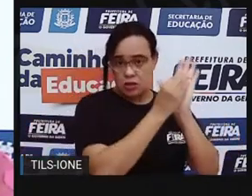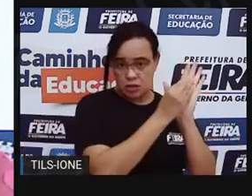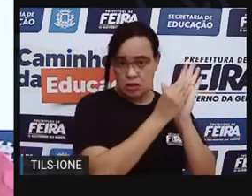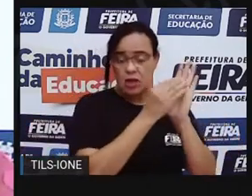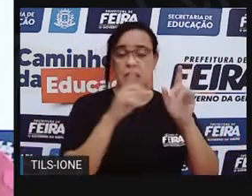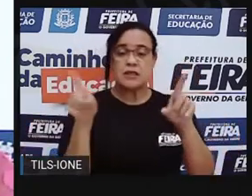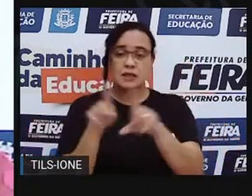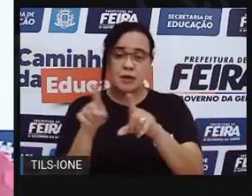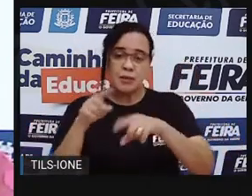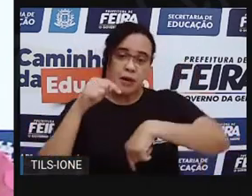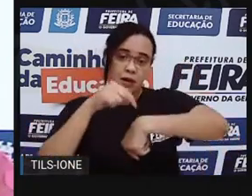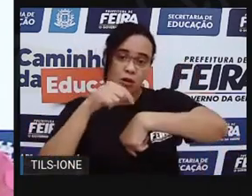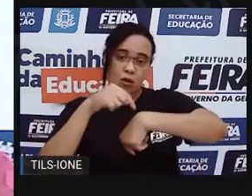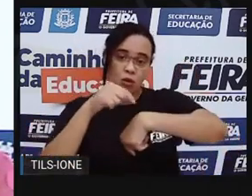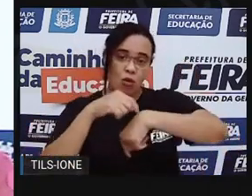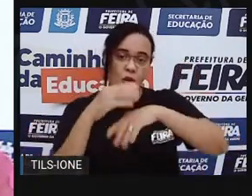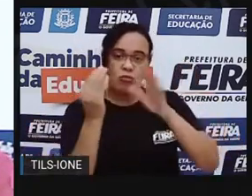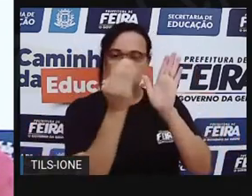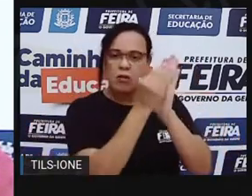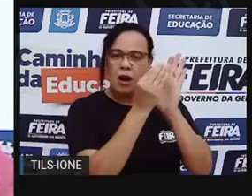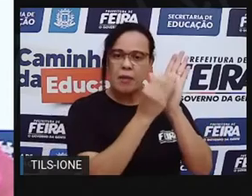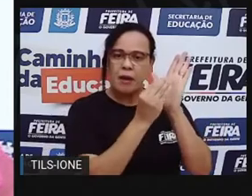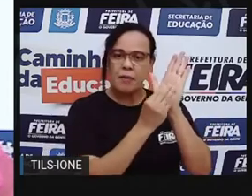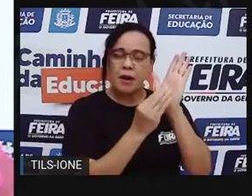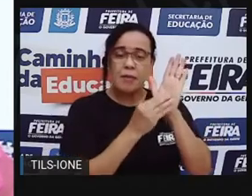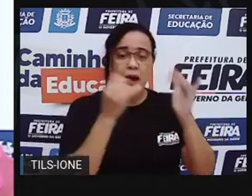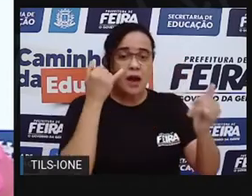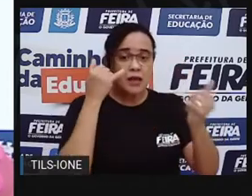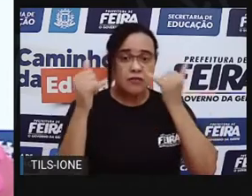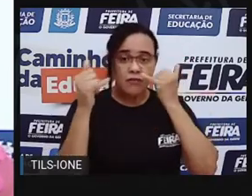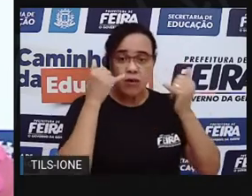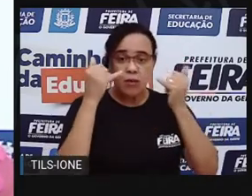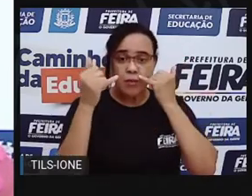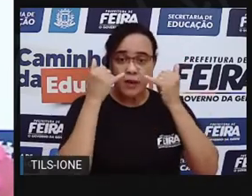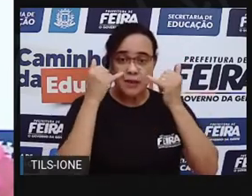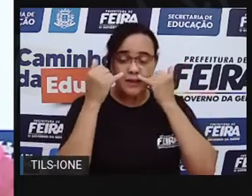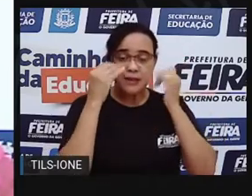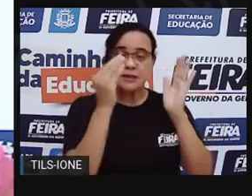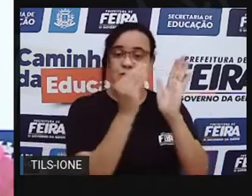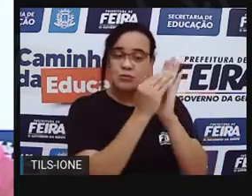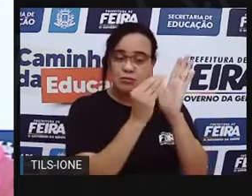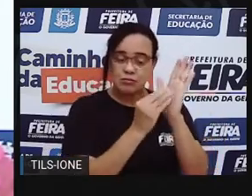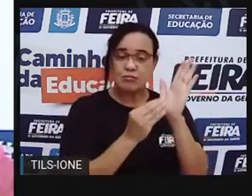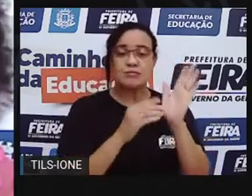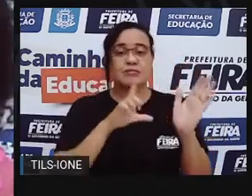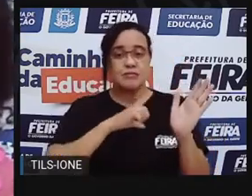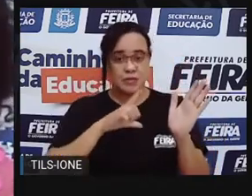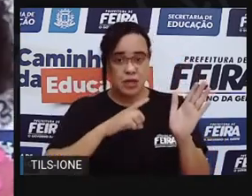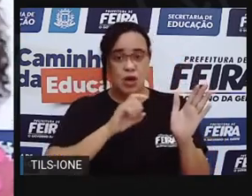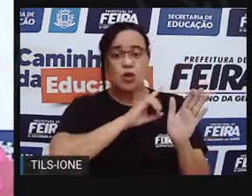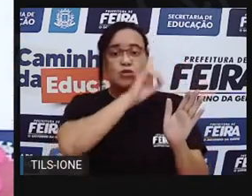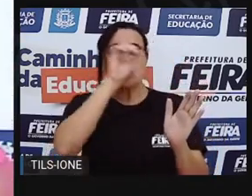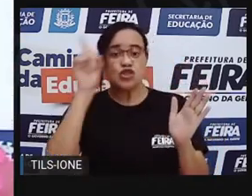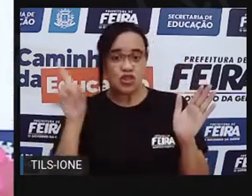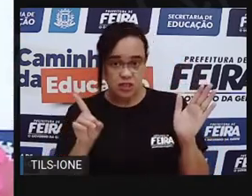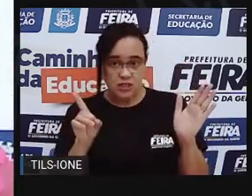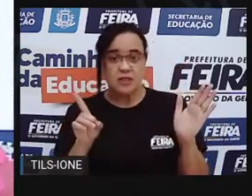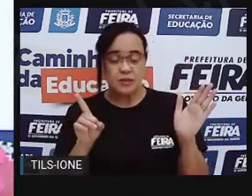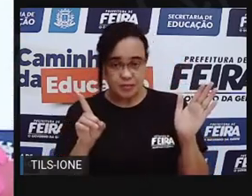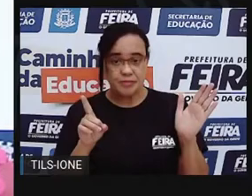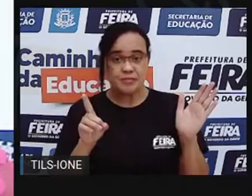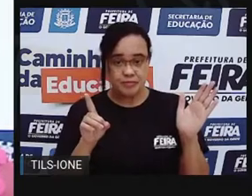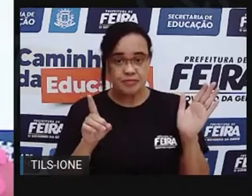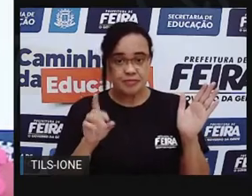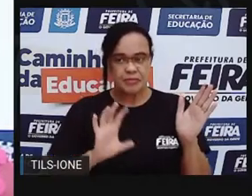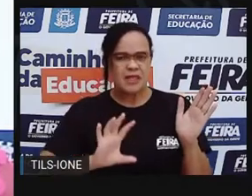horário. Ah, é muito importante. Todo convite precisa ter a data. A data é o dia. O dia